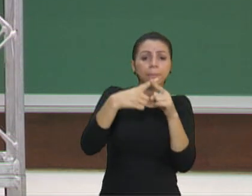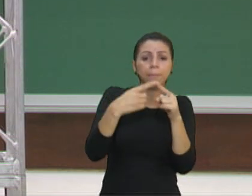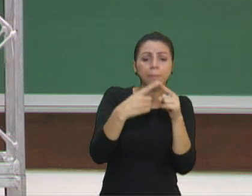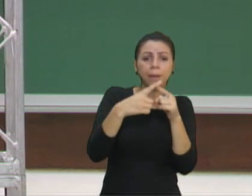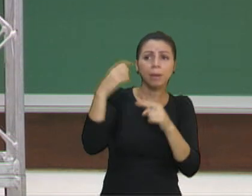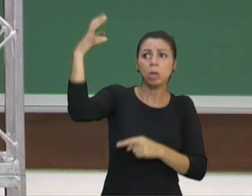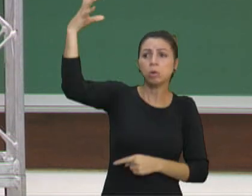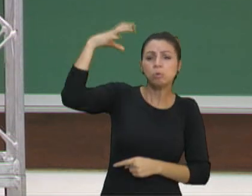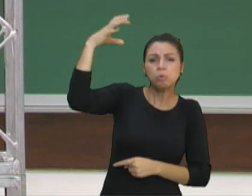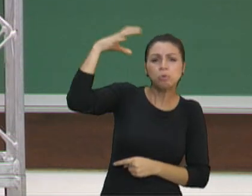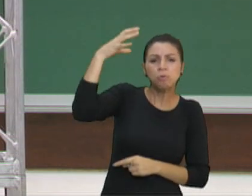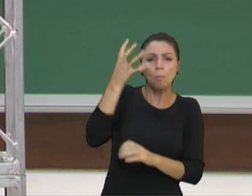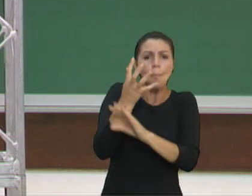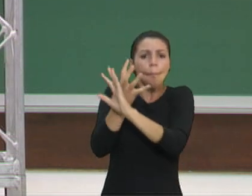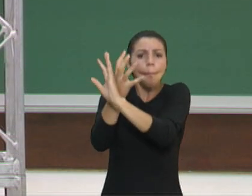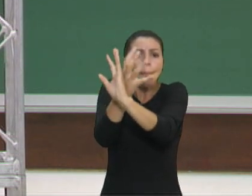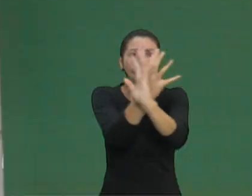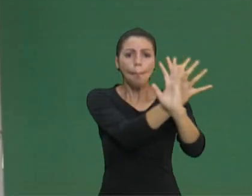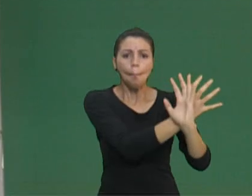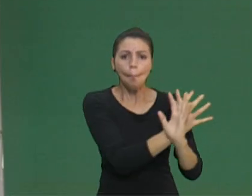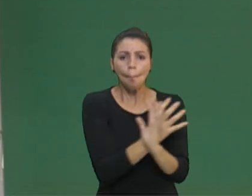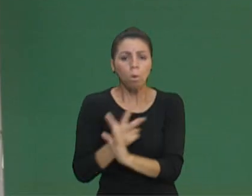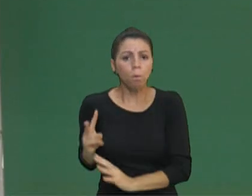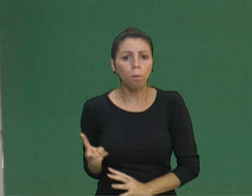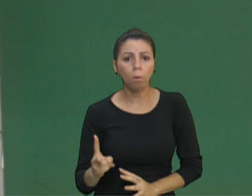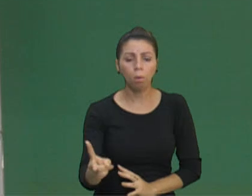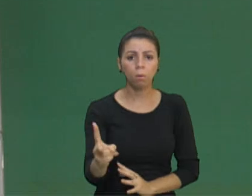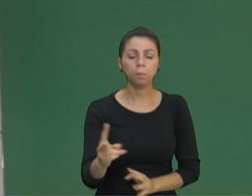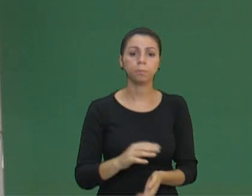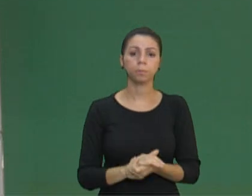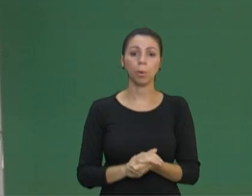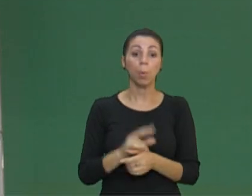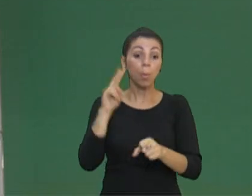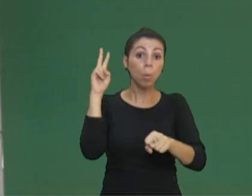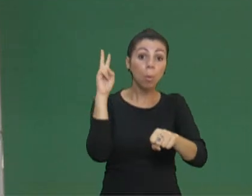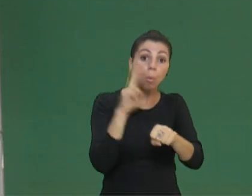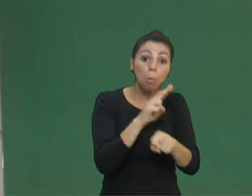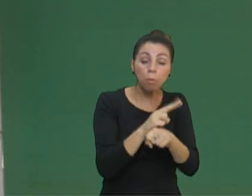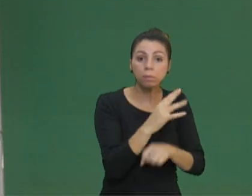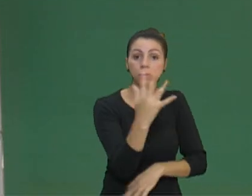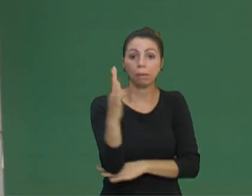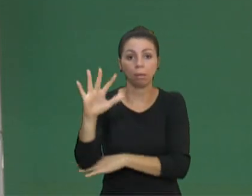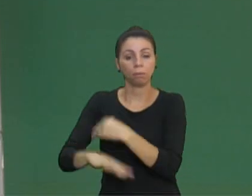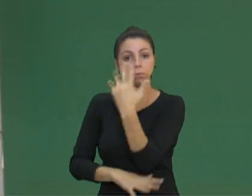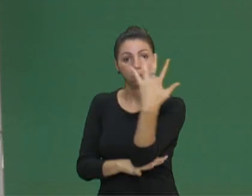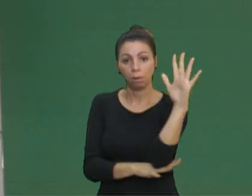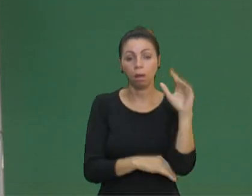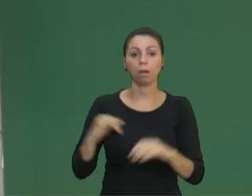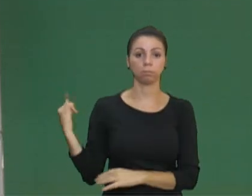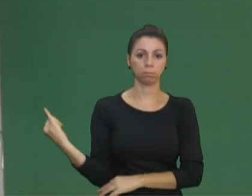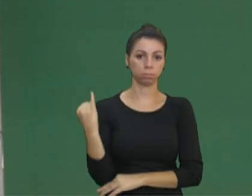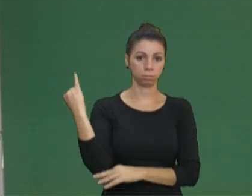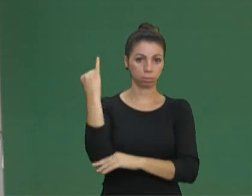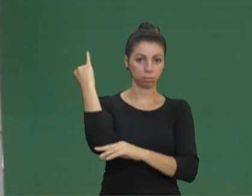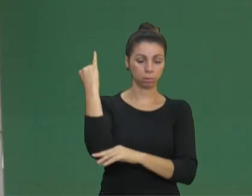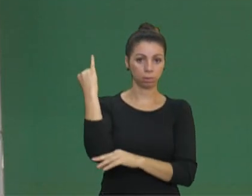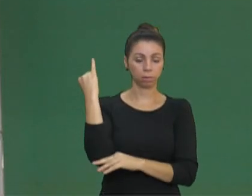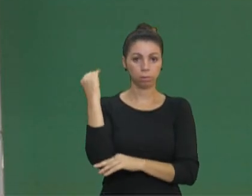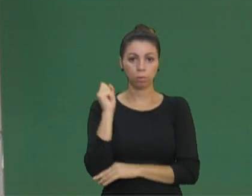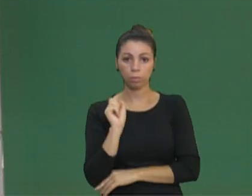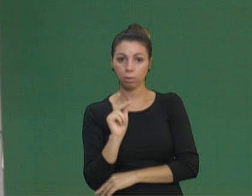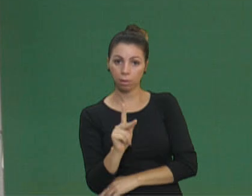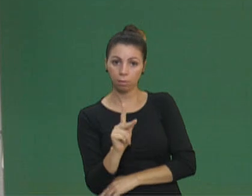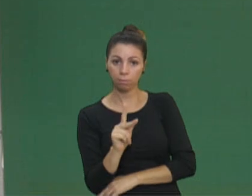secas, prolongadas. Então, manter a vegetação é extremamente importante, certo?